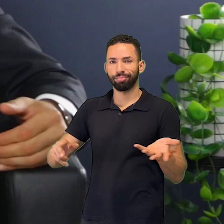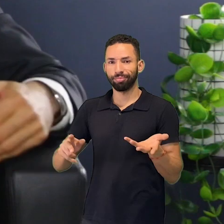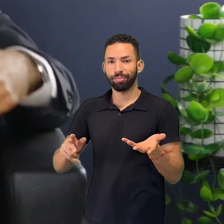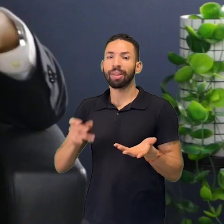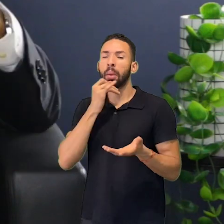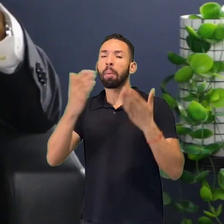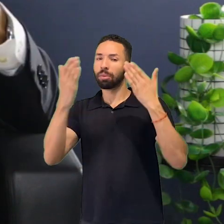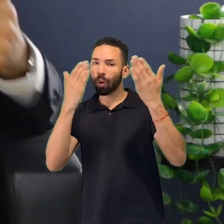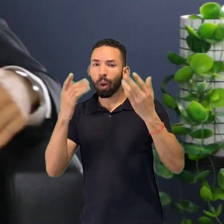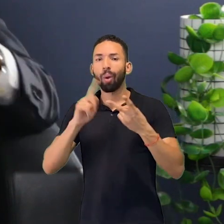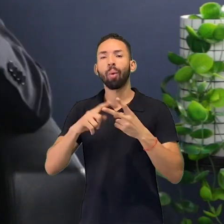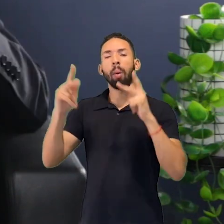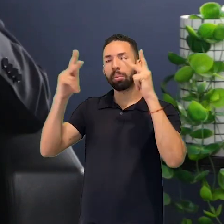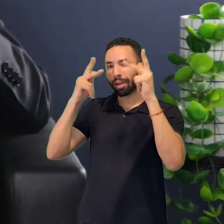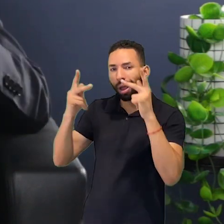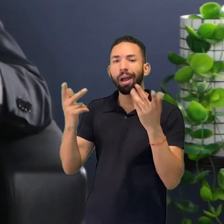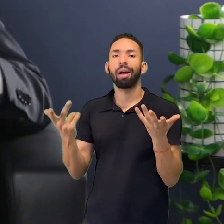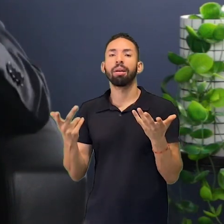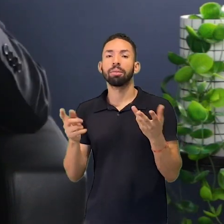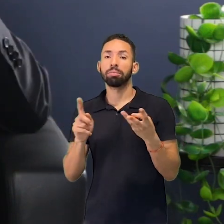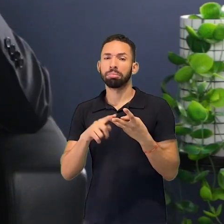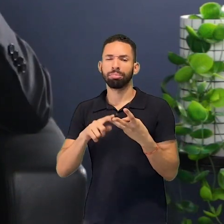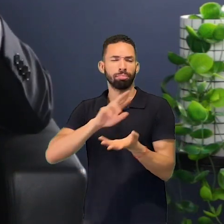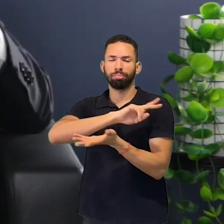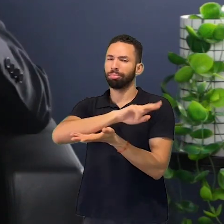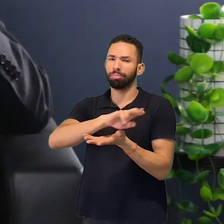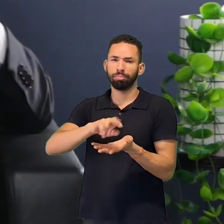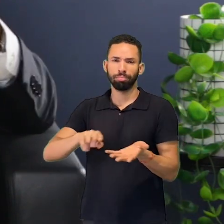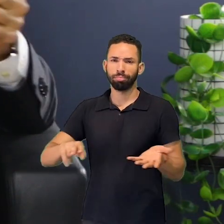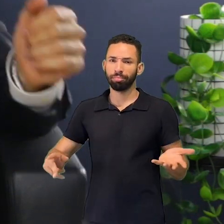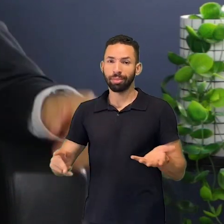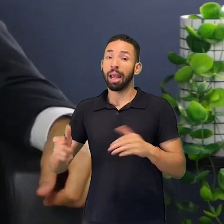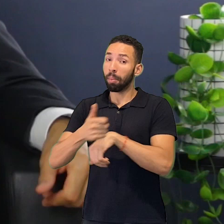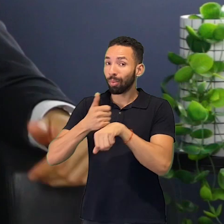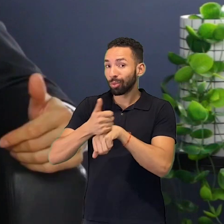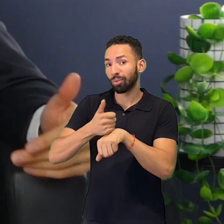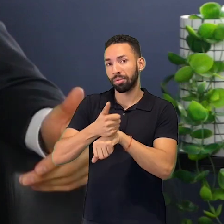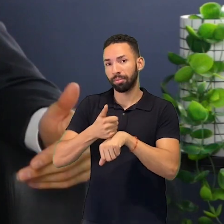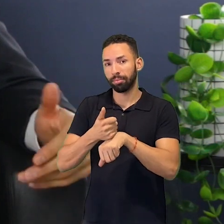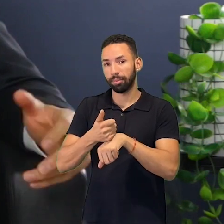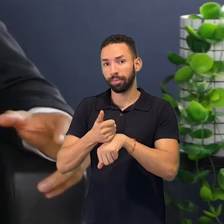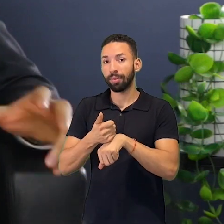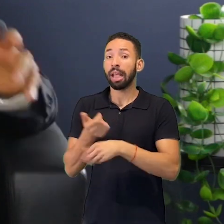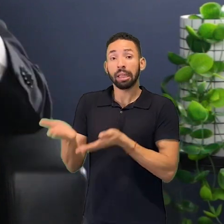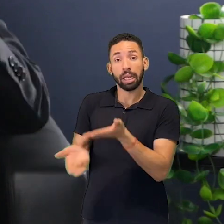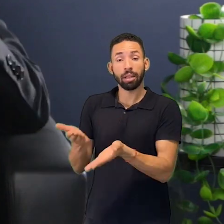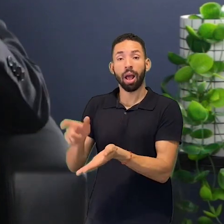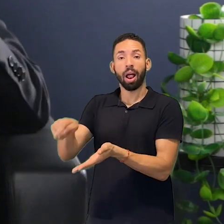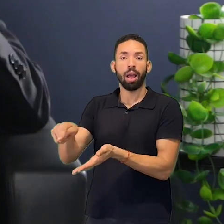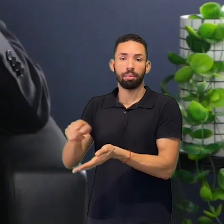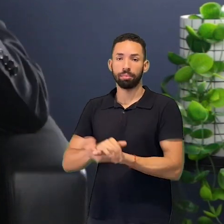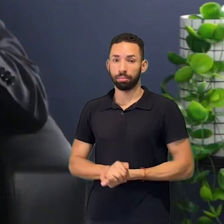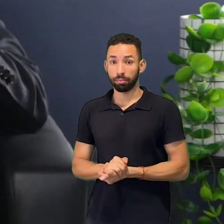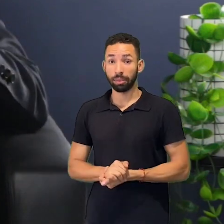multidisciplinar. Então, é necessário psicólogo, psiquiatra, diversos profissionais para